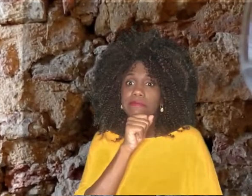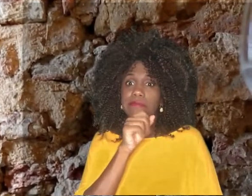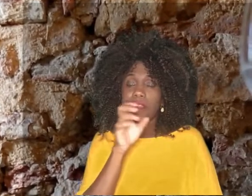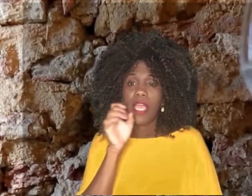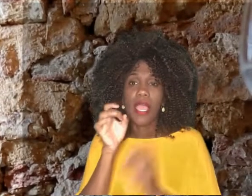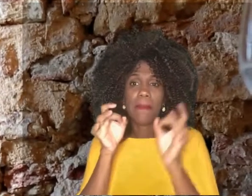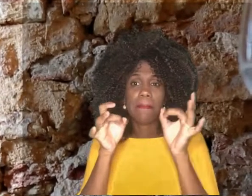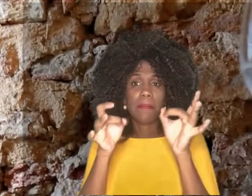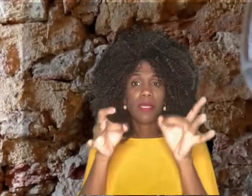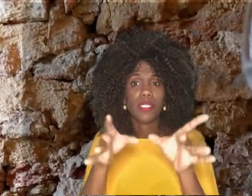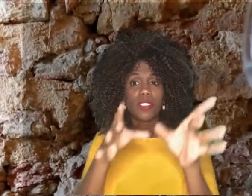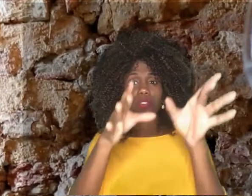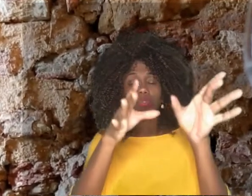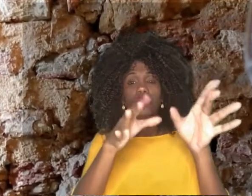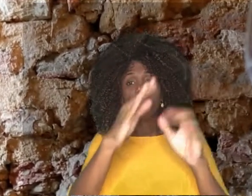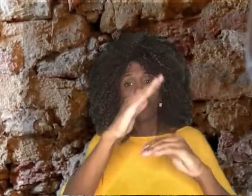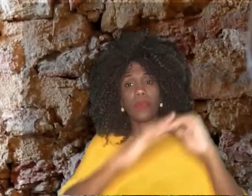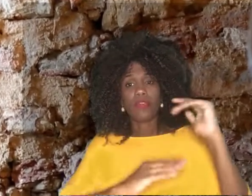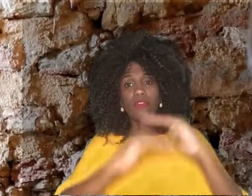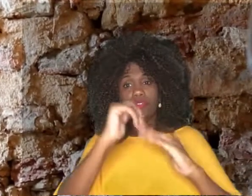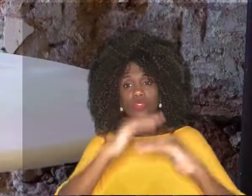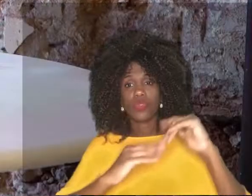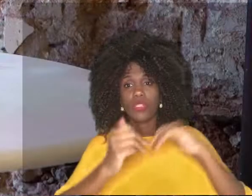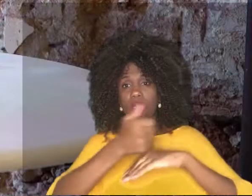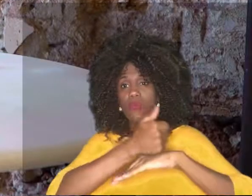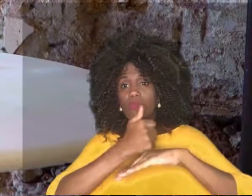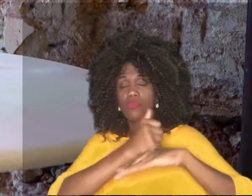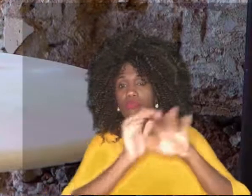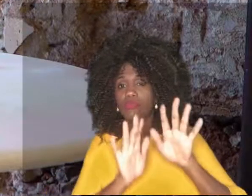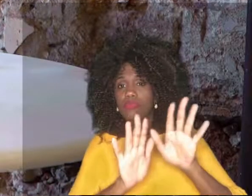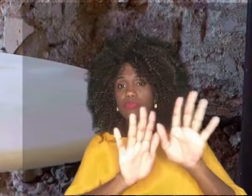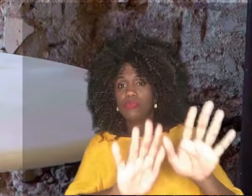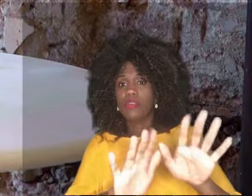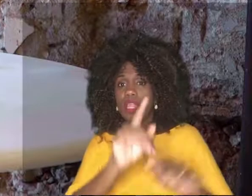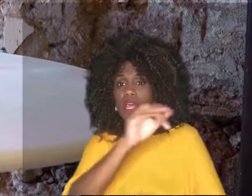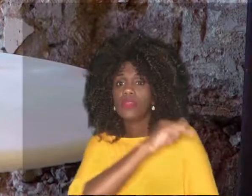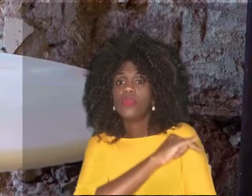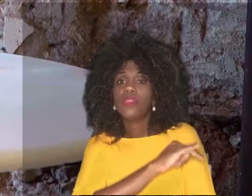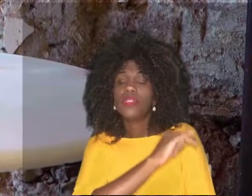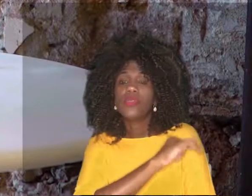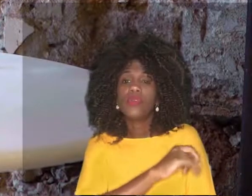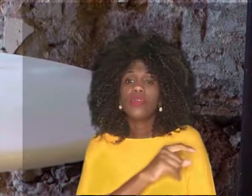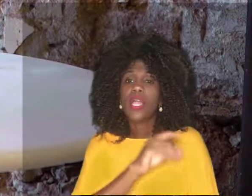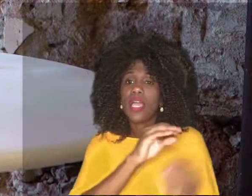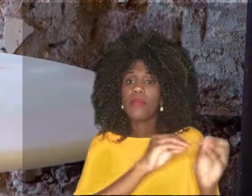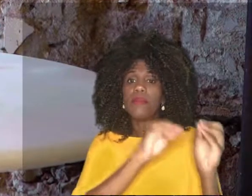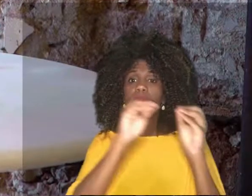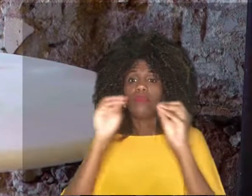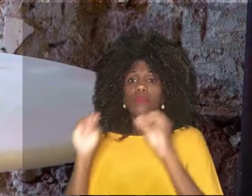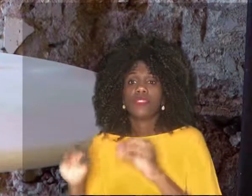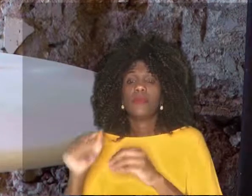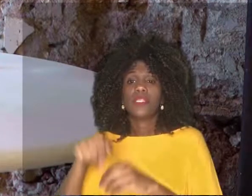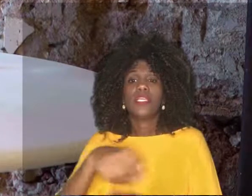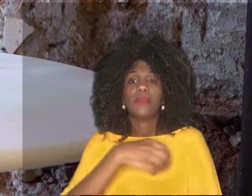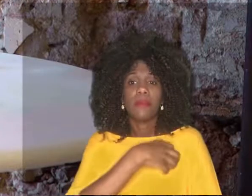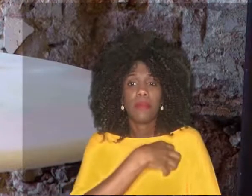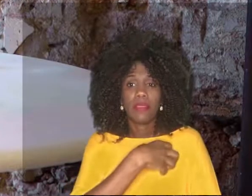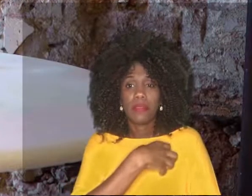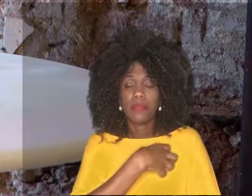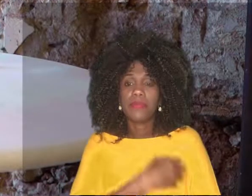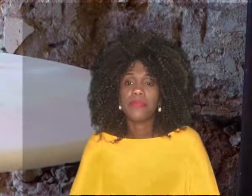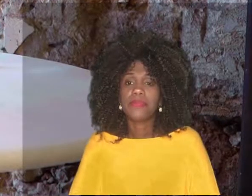literalmente abandonou a vida profissional dela, né, no Rio, e nós viemos morar aqui na